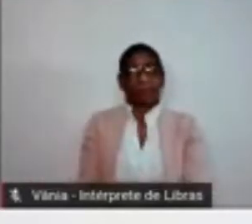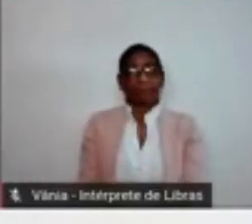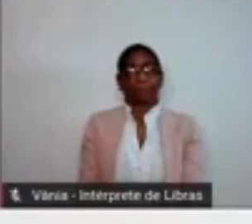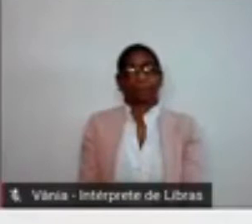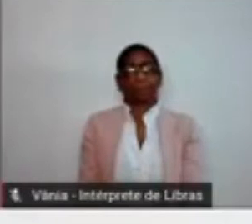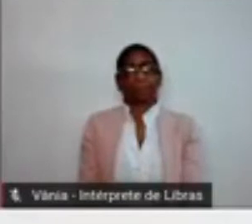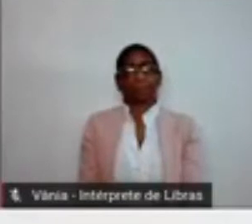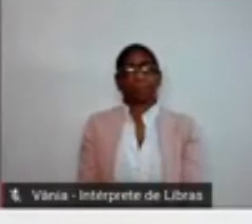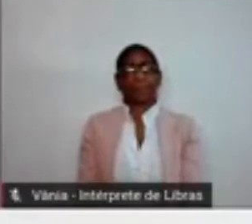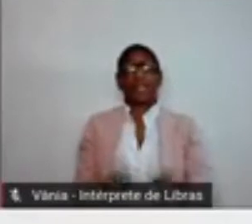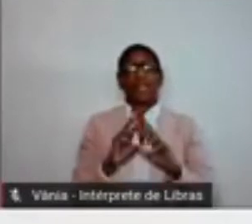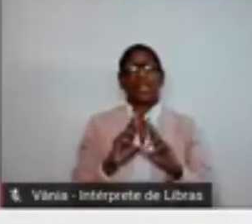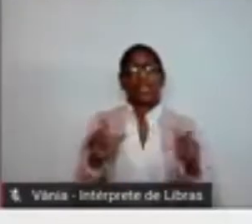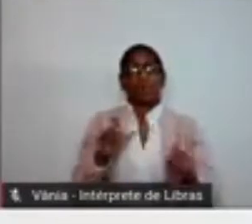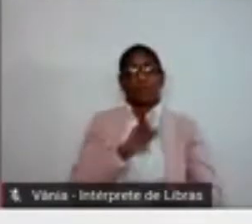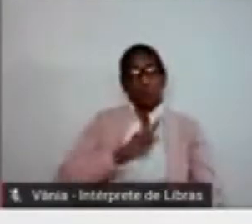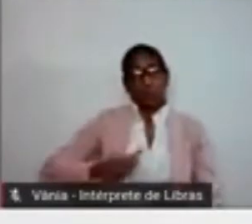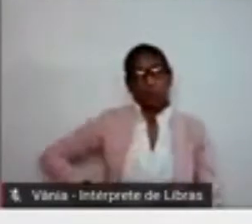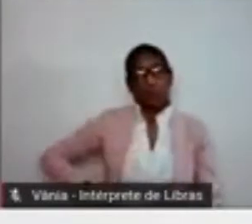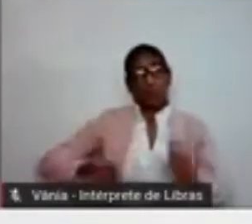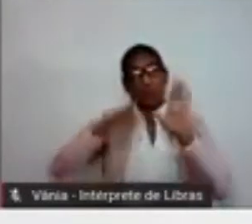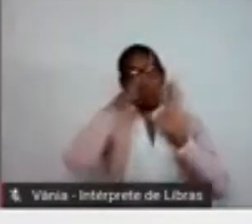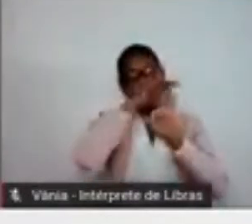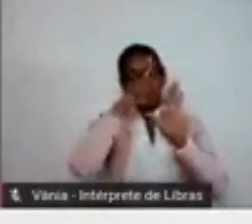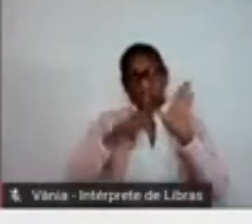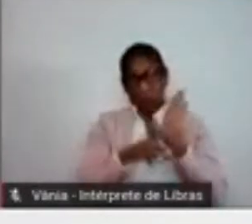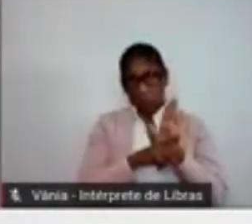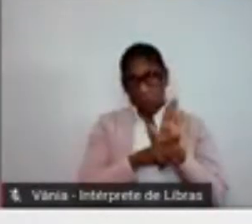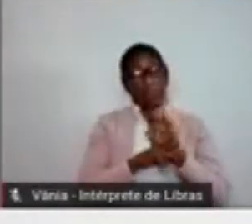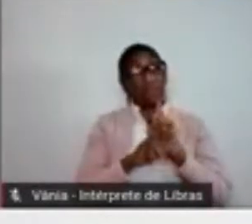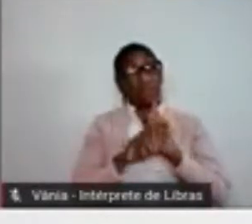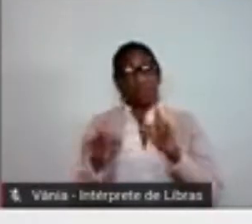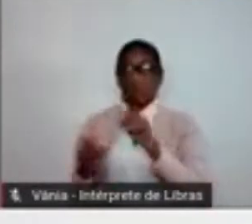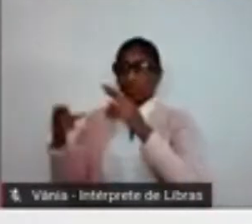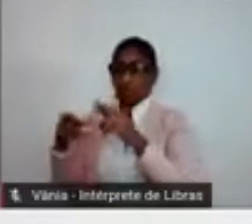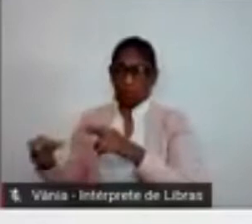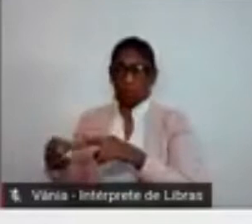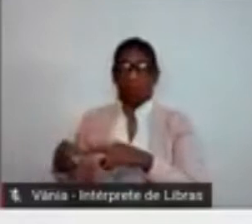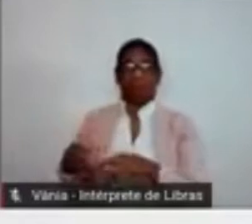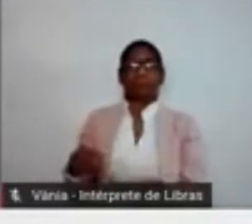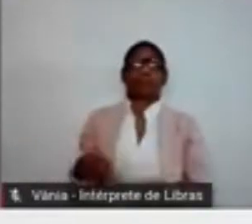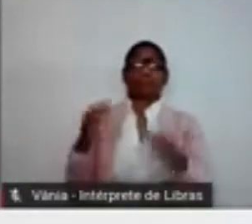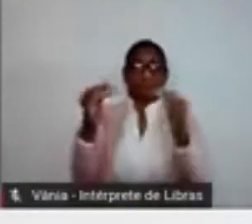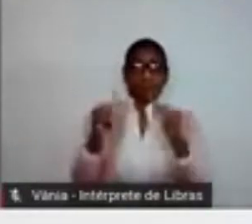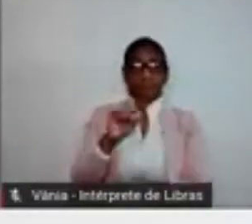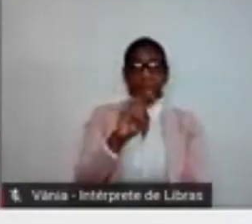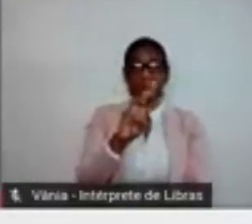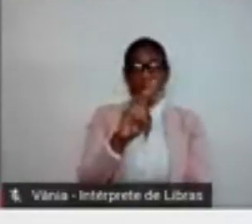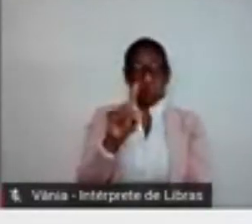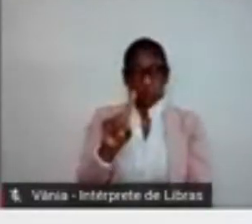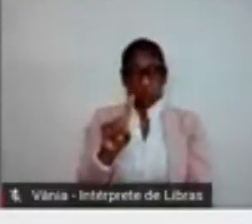né, daqueles que o Estado estabelece no seu protocolo. E que também ali embaixo está 31 dos 62 municípios, ou